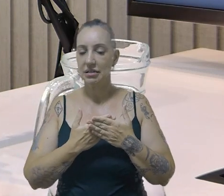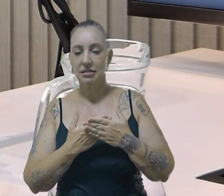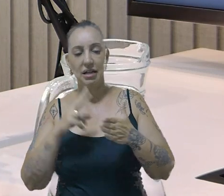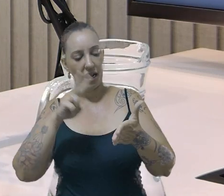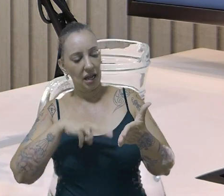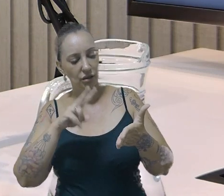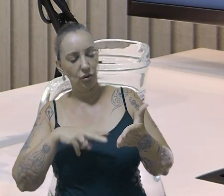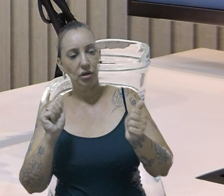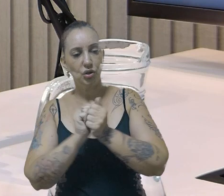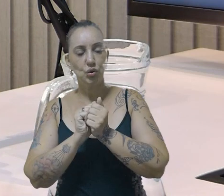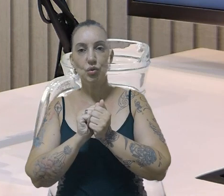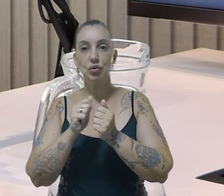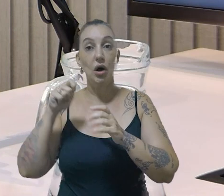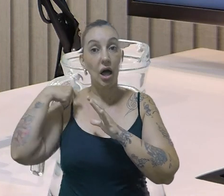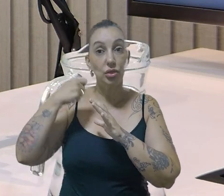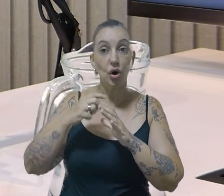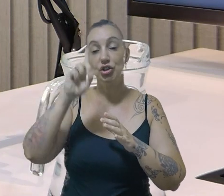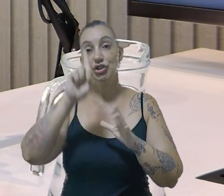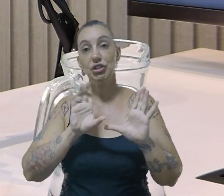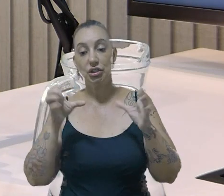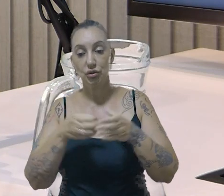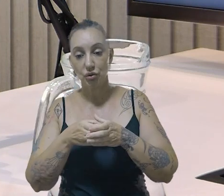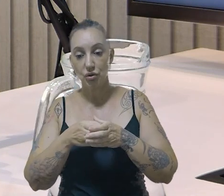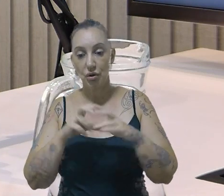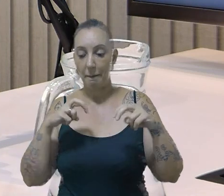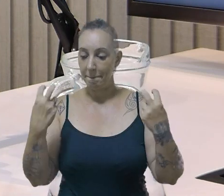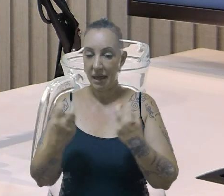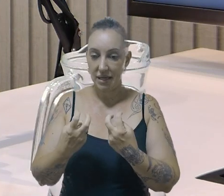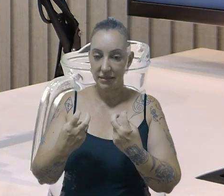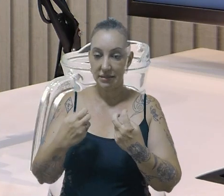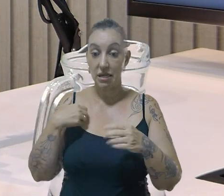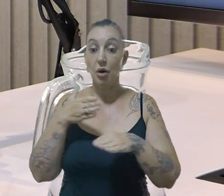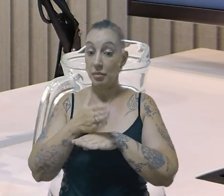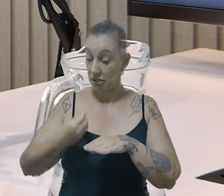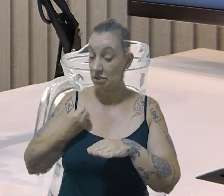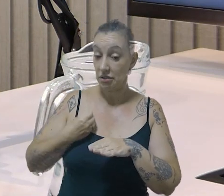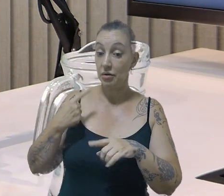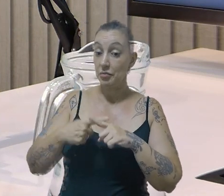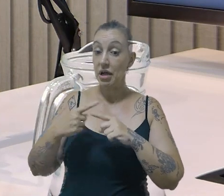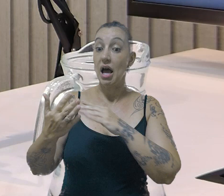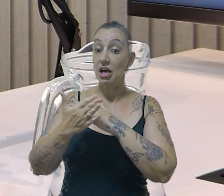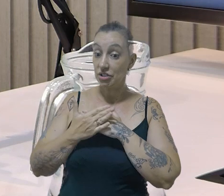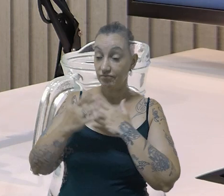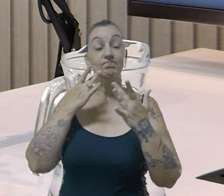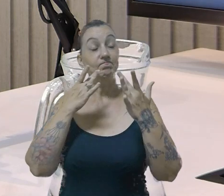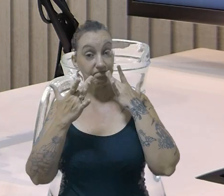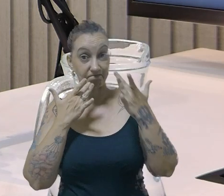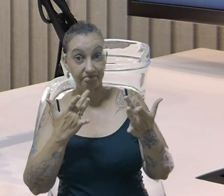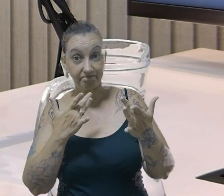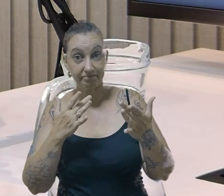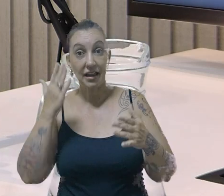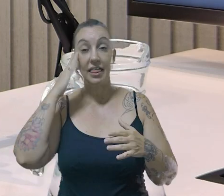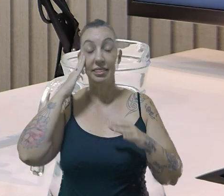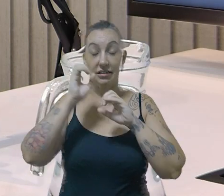direção legal eu vou muito nesse processo de mesa assim sou bem presente Porque isso me ajuda muito com a dramaturgia com o entendimento